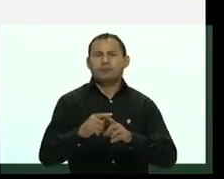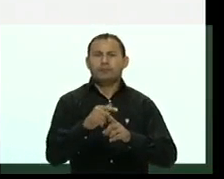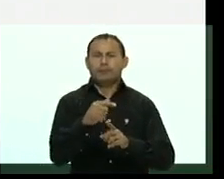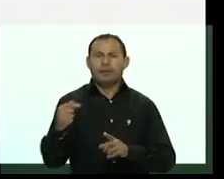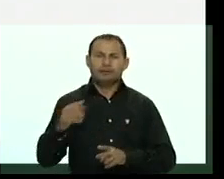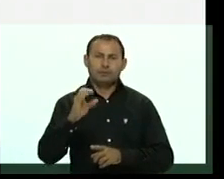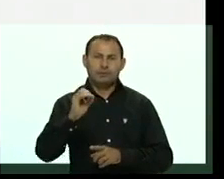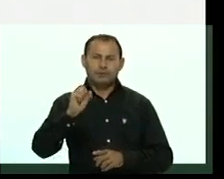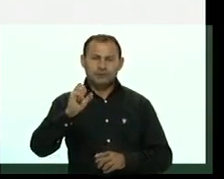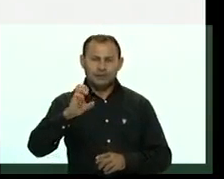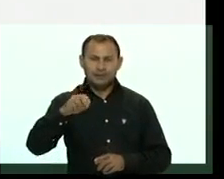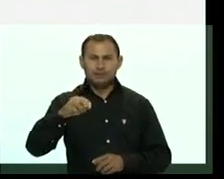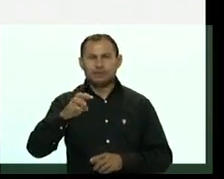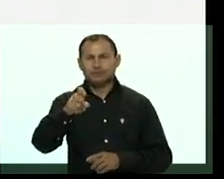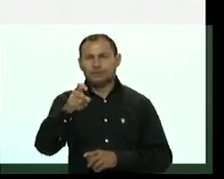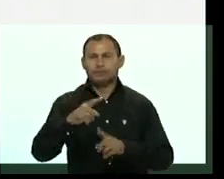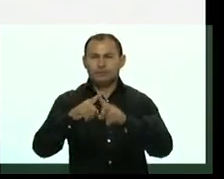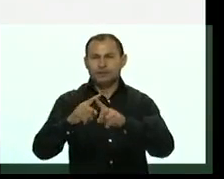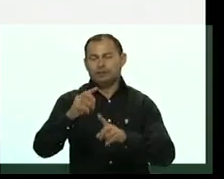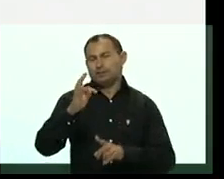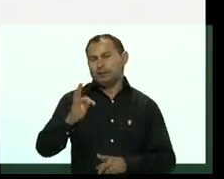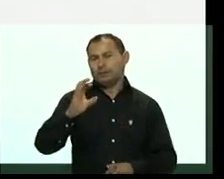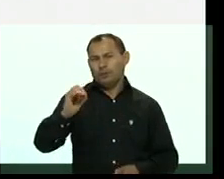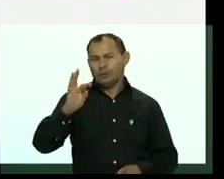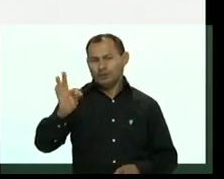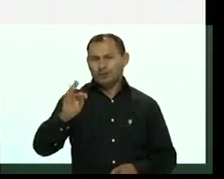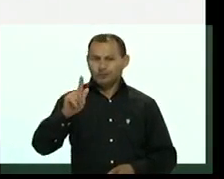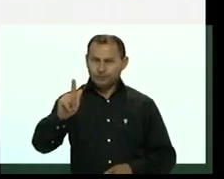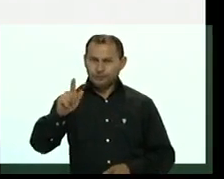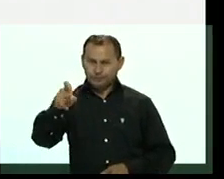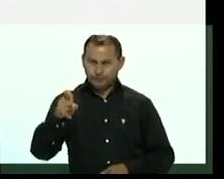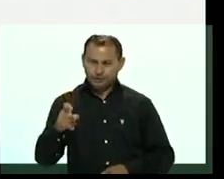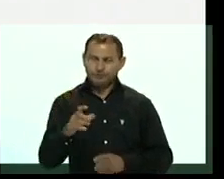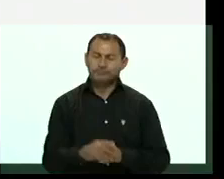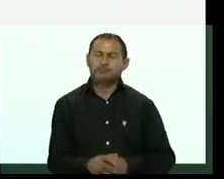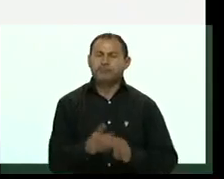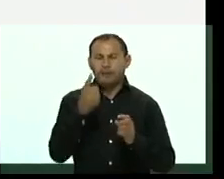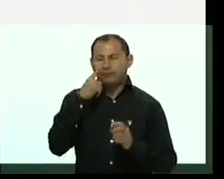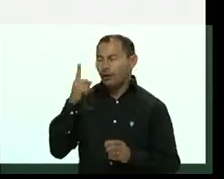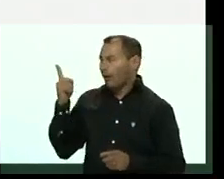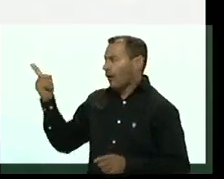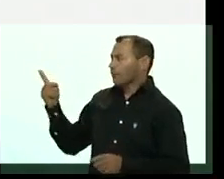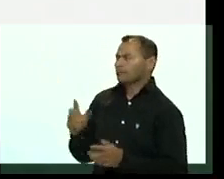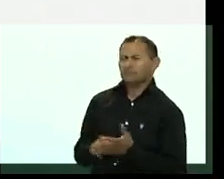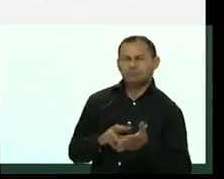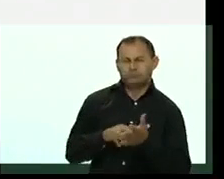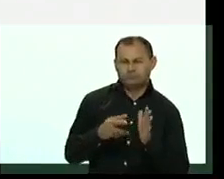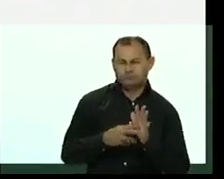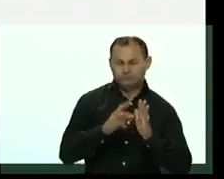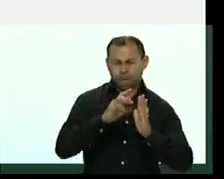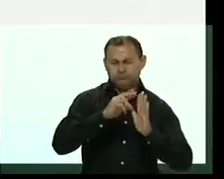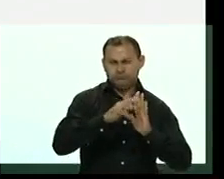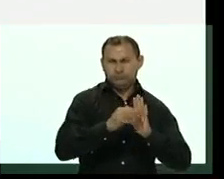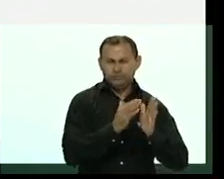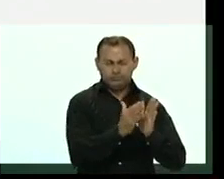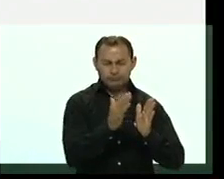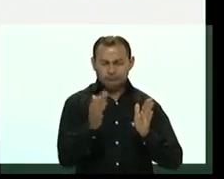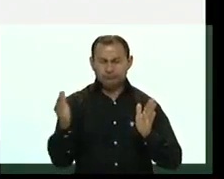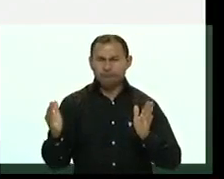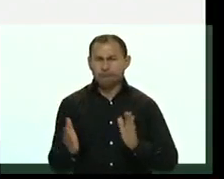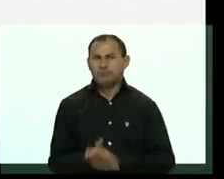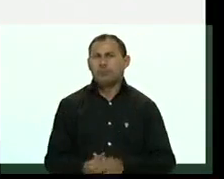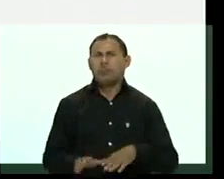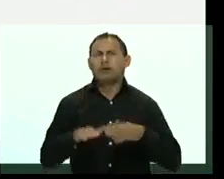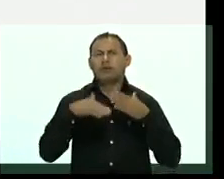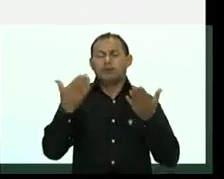vezes cotangente de x. Além disso, nós temos que entender as derivadas sucessivas. O que são essas derivadas sucessivas? É